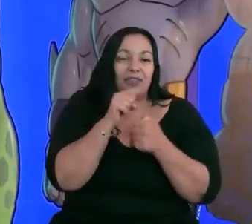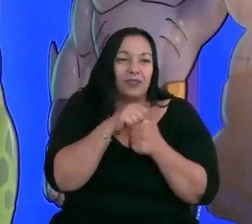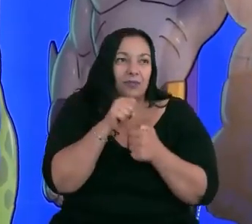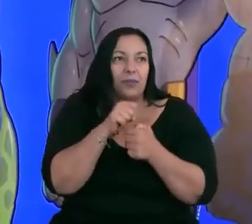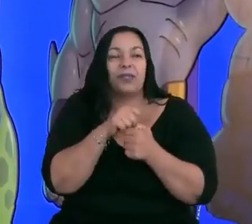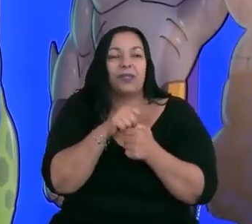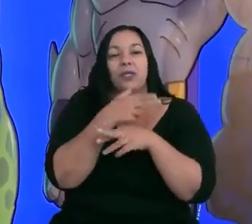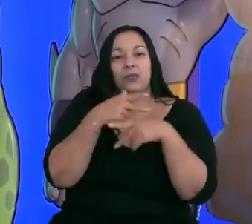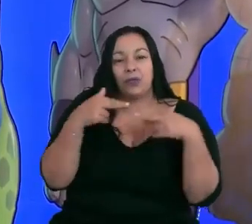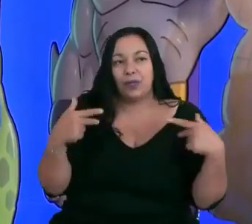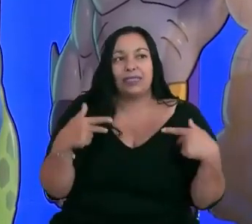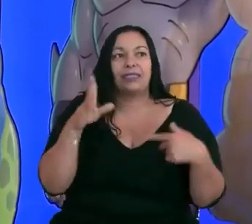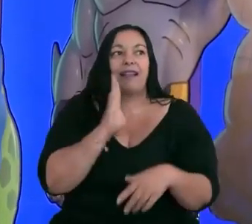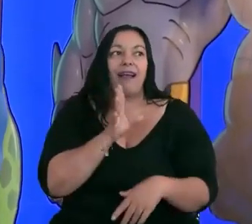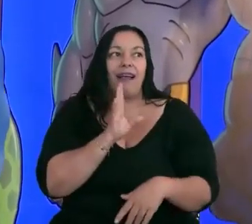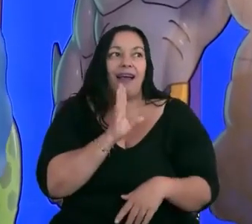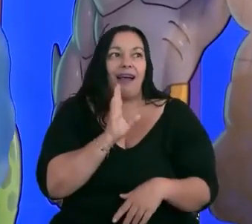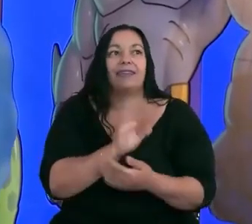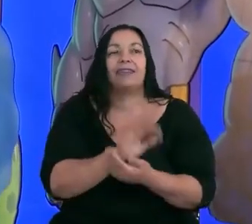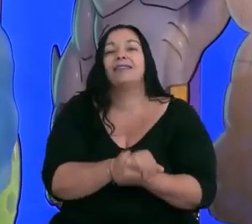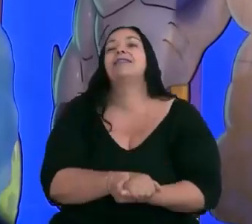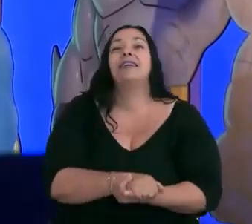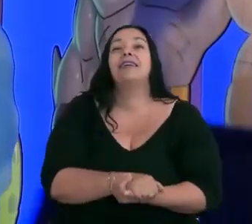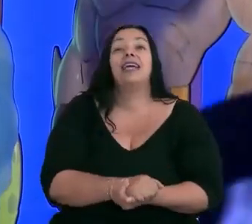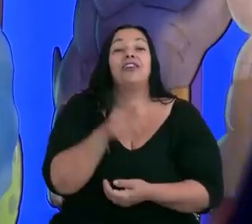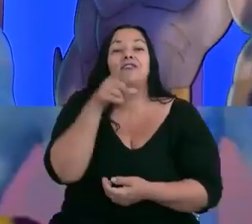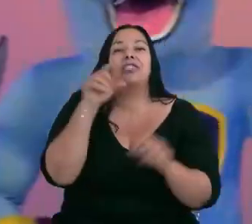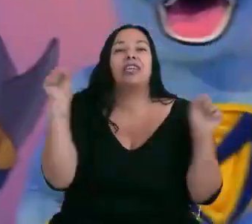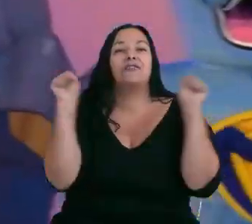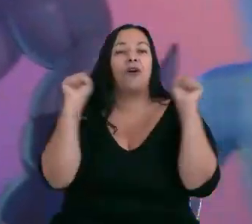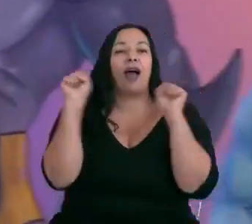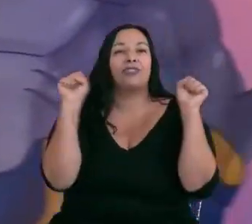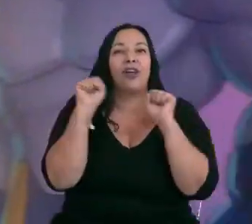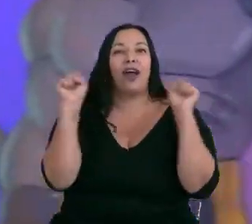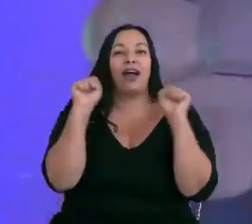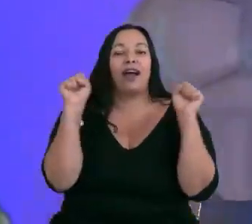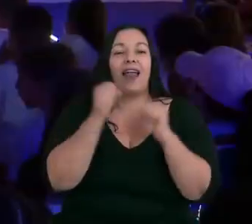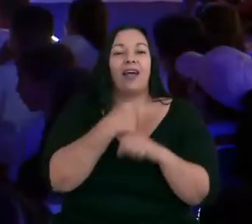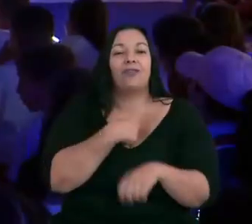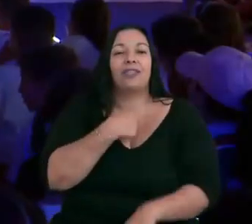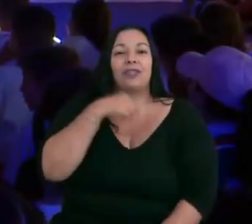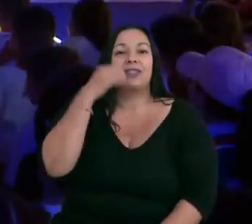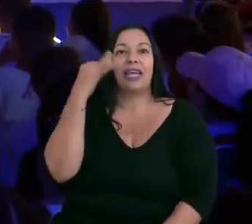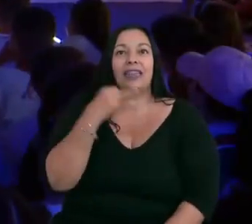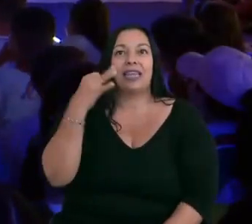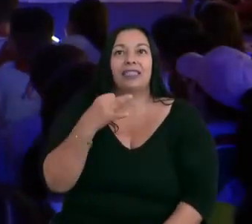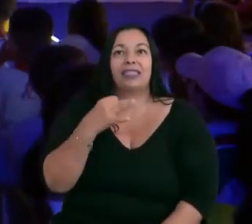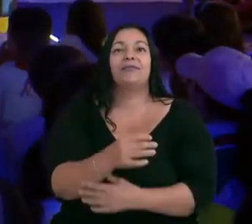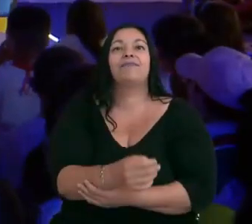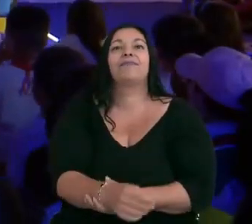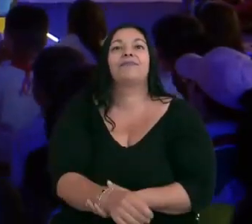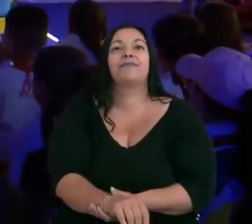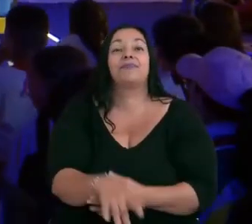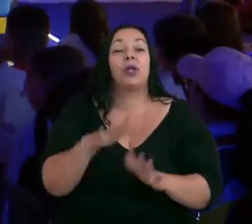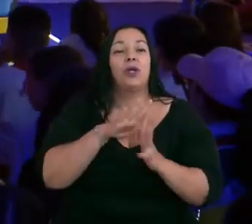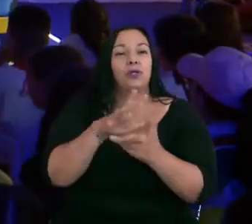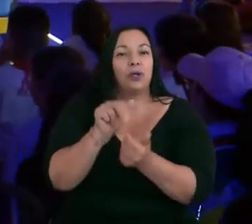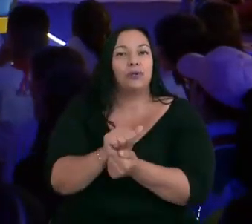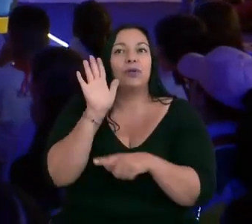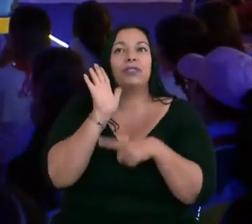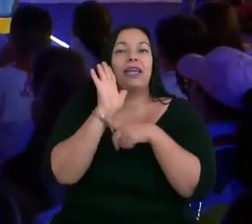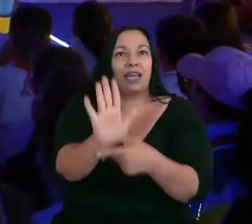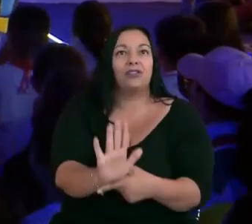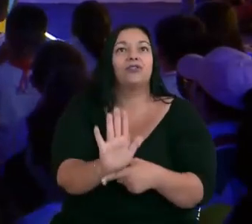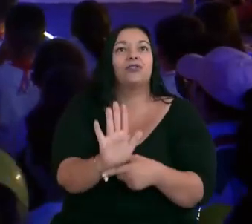aventuras, muita coisa bonita, e vocês vão adorar. Tenho certeza, Jonas. É, todo mundo tem que ajudar o Capitão Mergulho a derrotar a